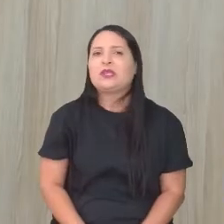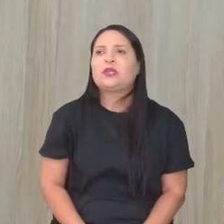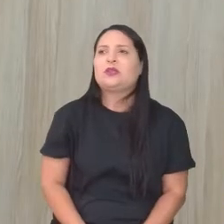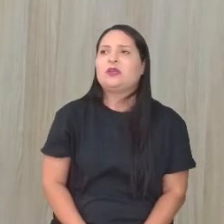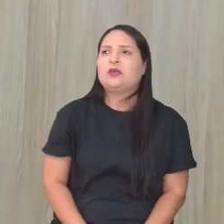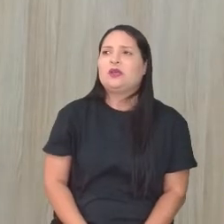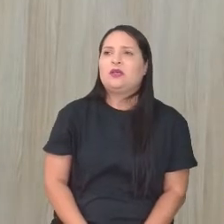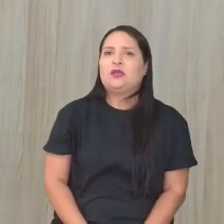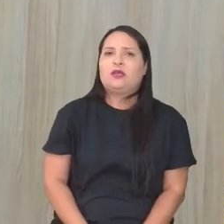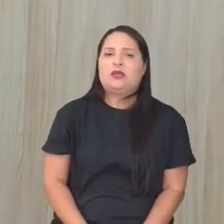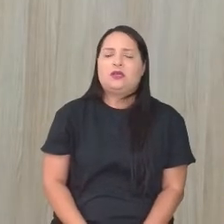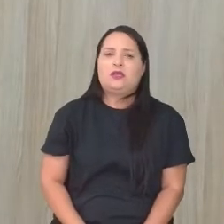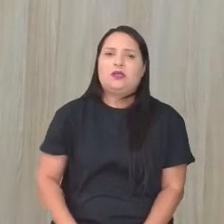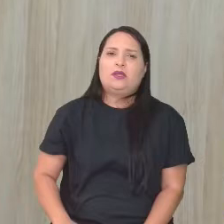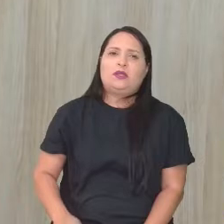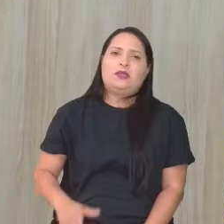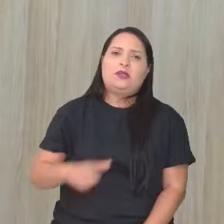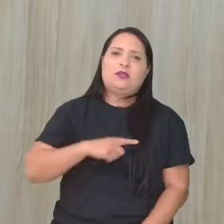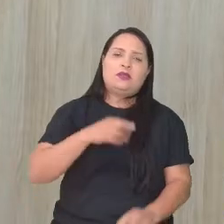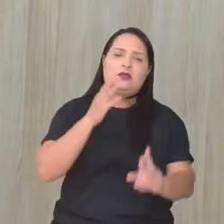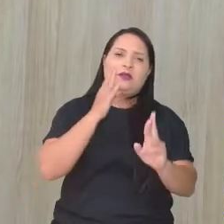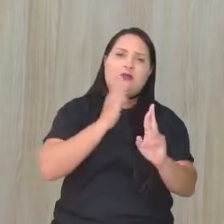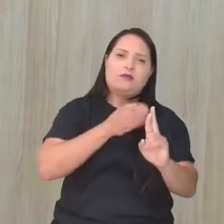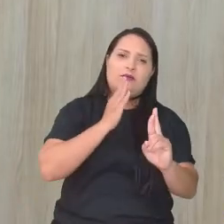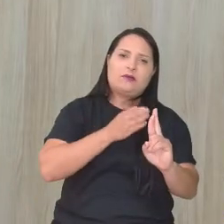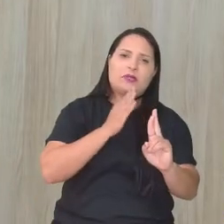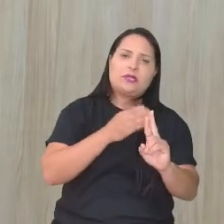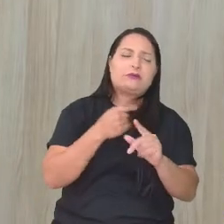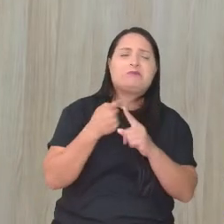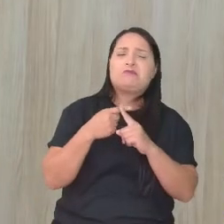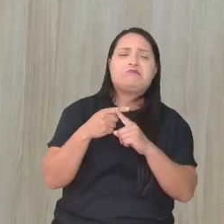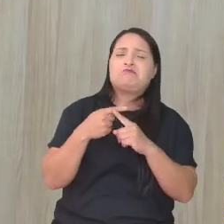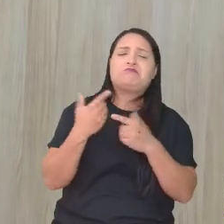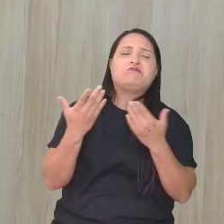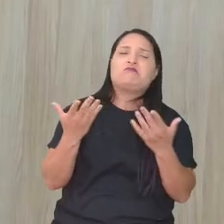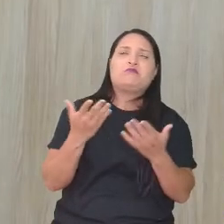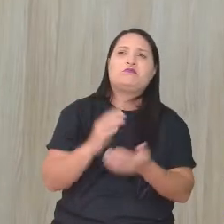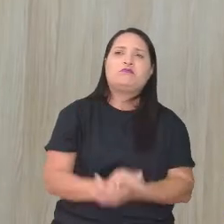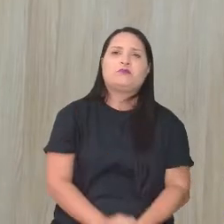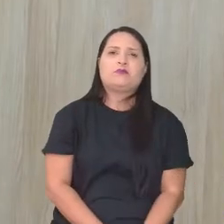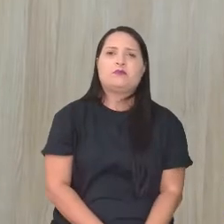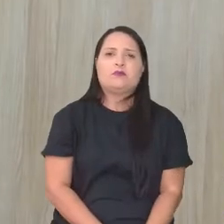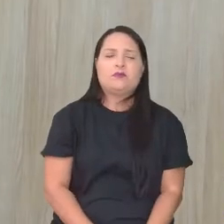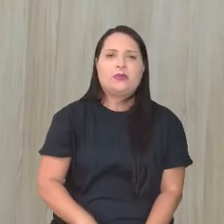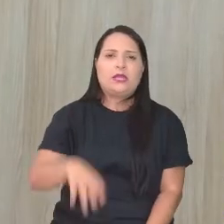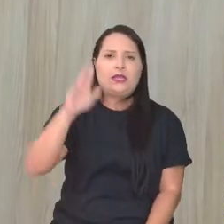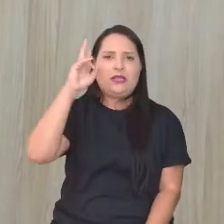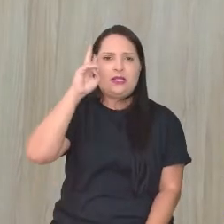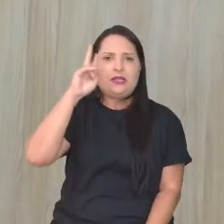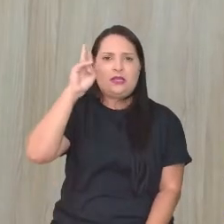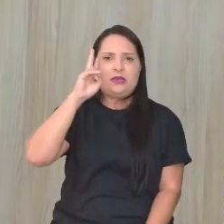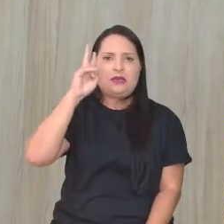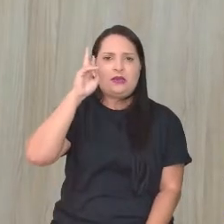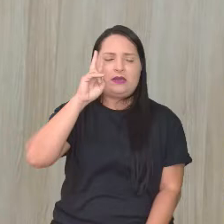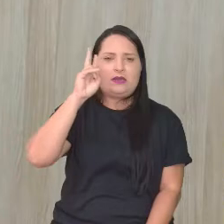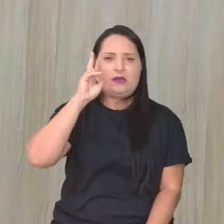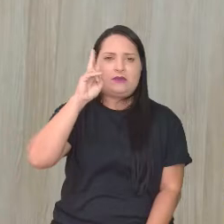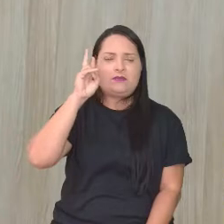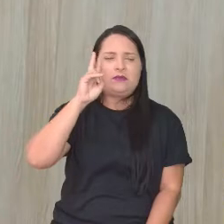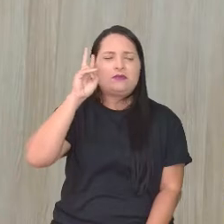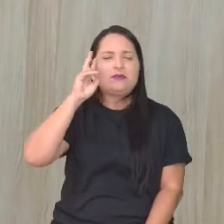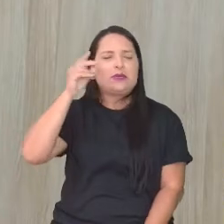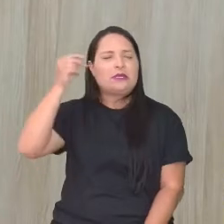essas referências, gente, por quê? Né? Porque a gente lembrar, né? Resgatar